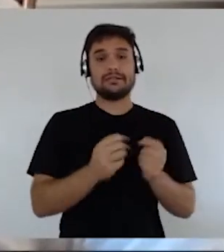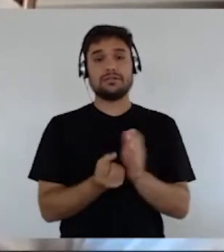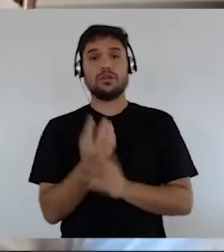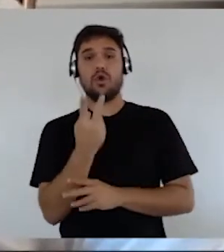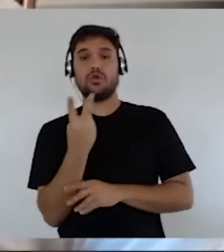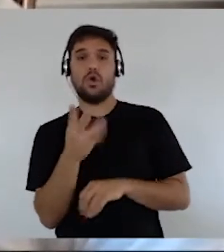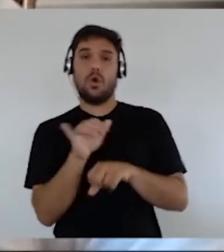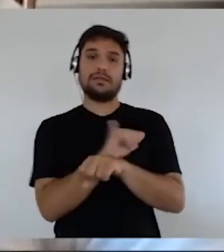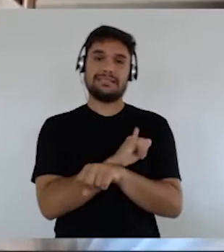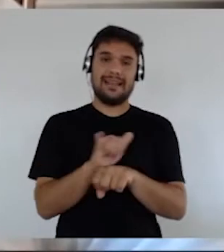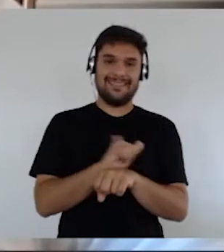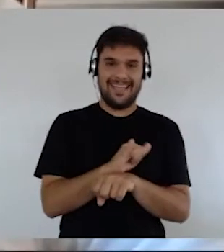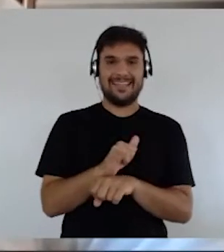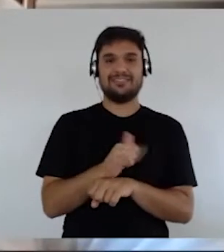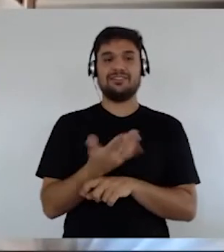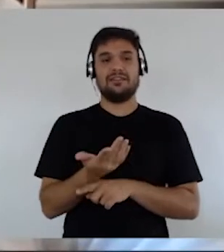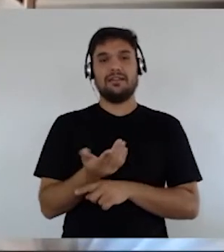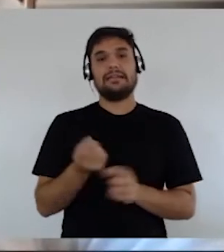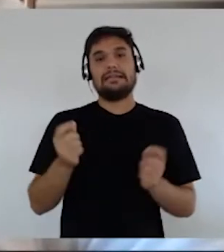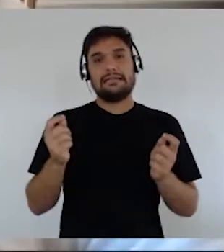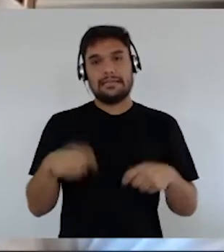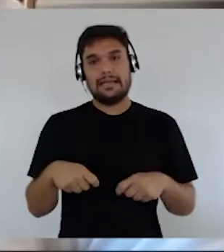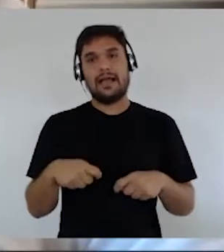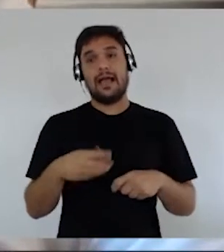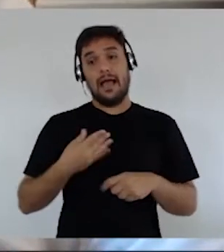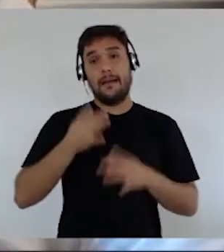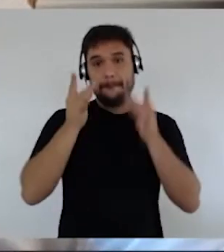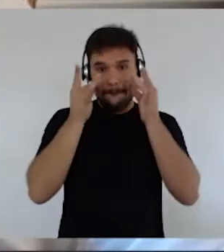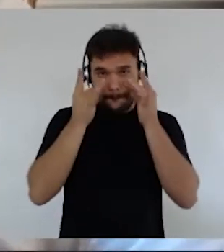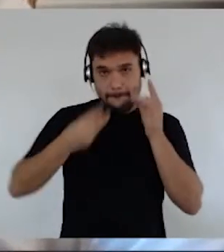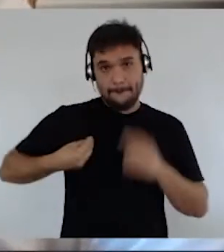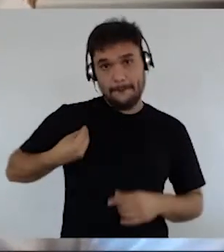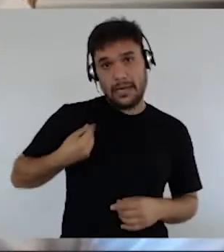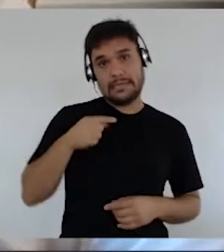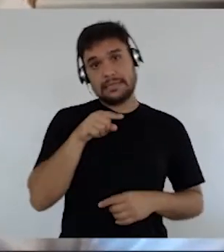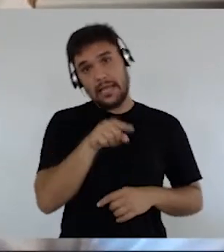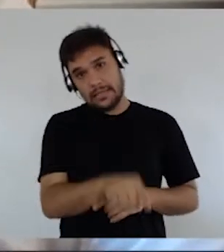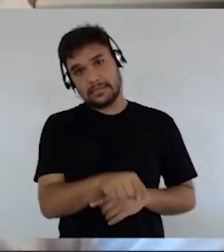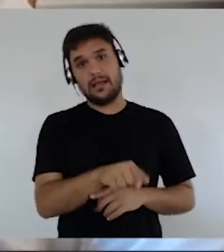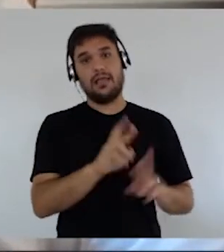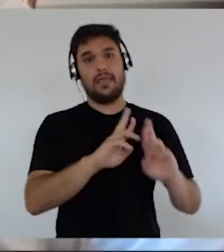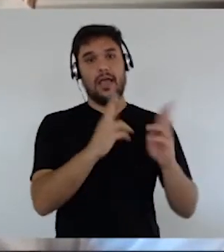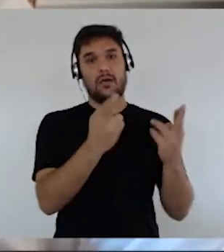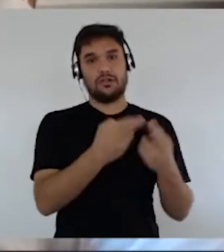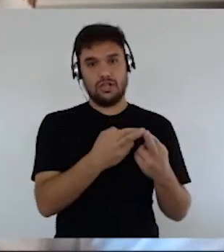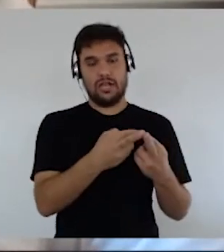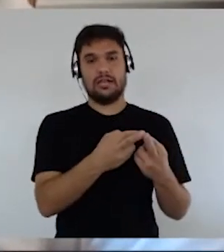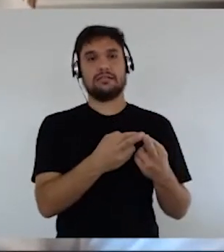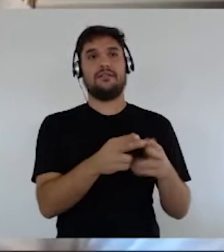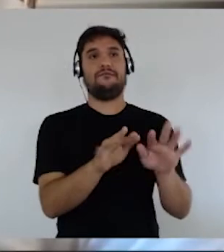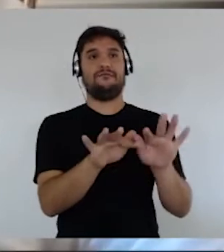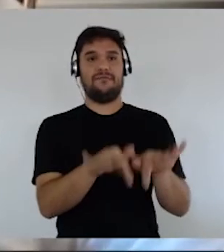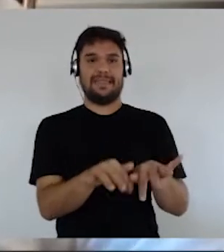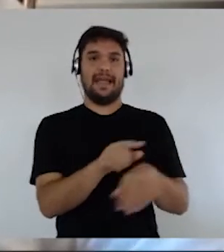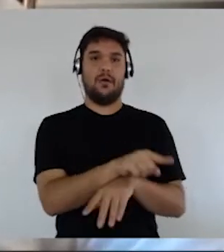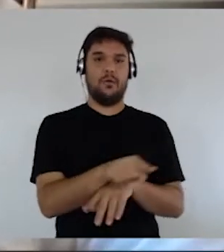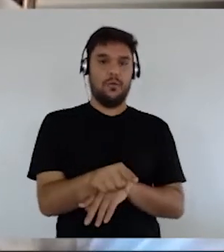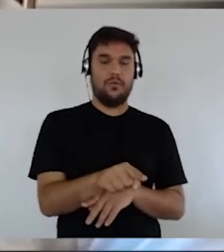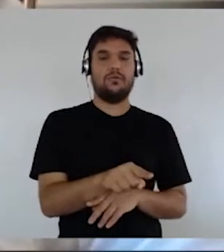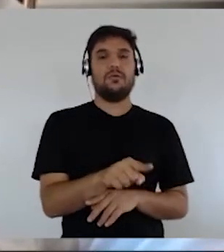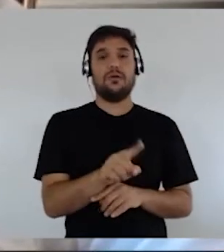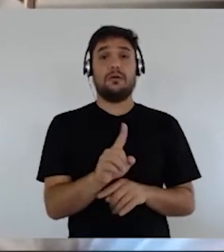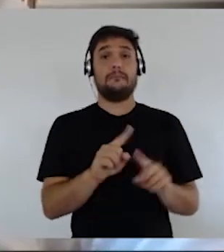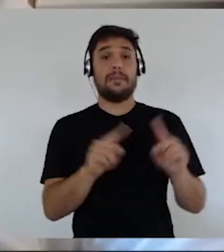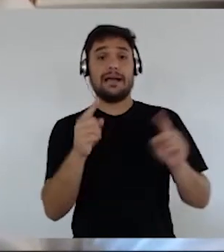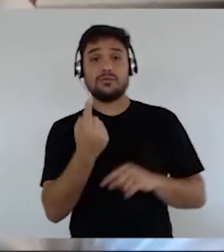válvulas de escape a essa audiência, a essa presença junto na audiência final de julgamento, mas